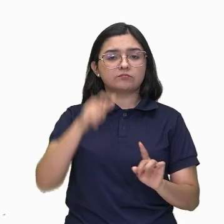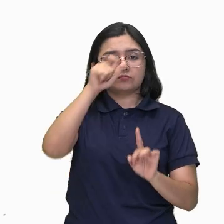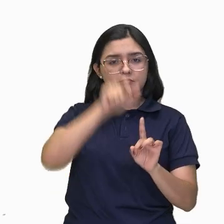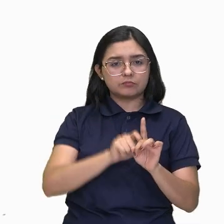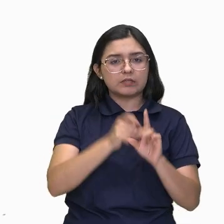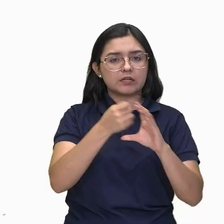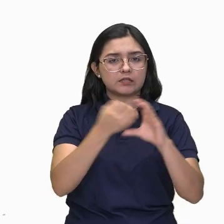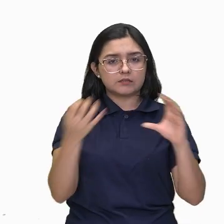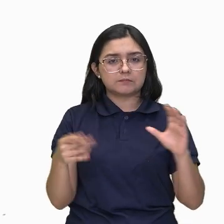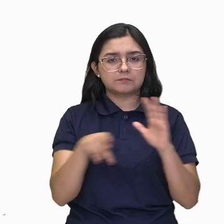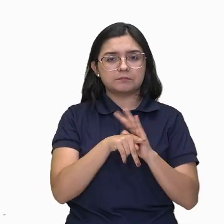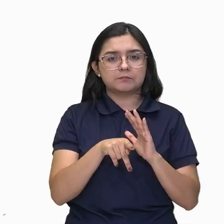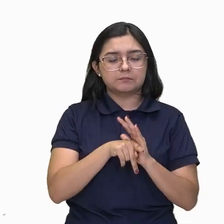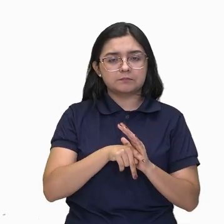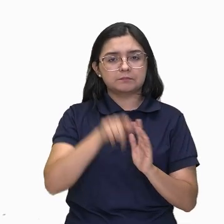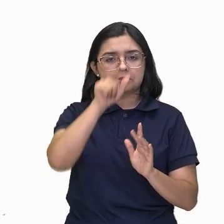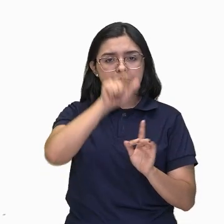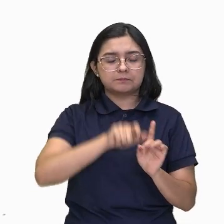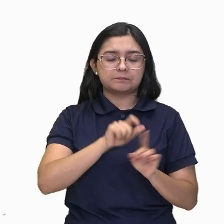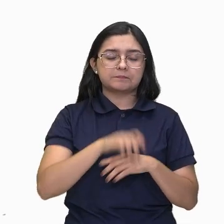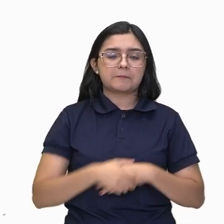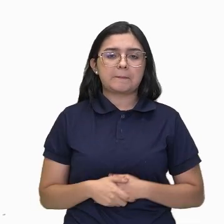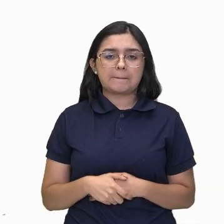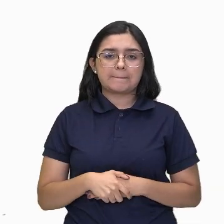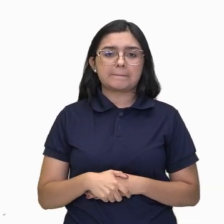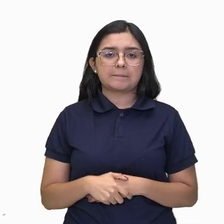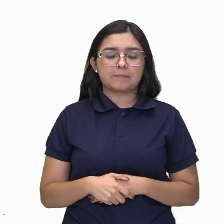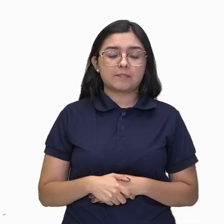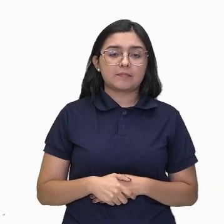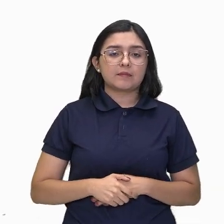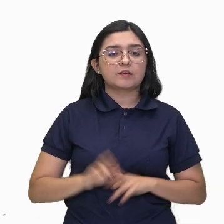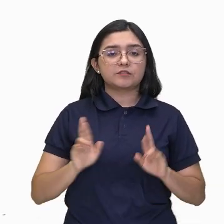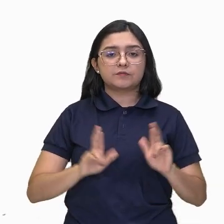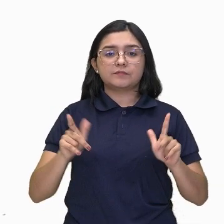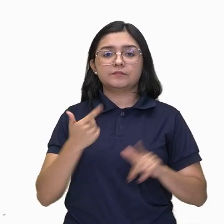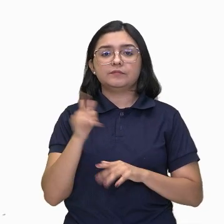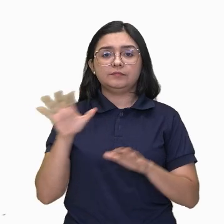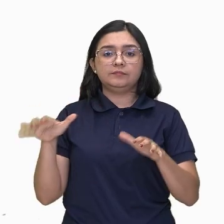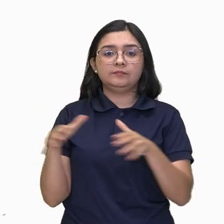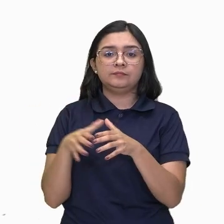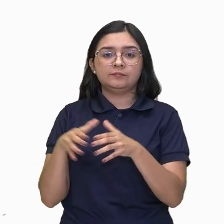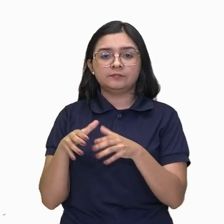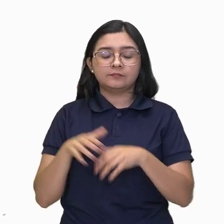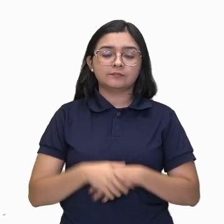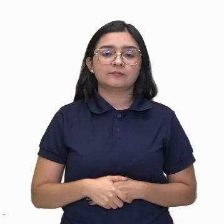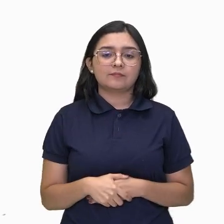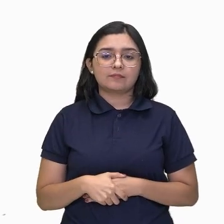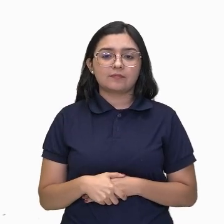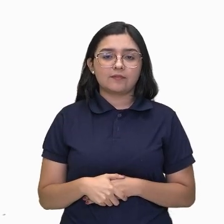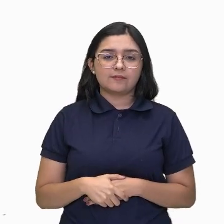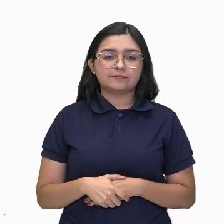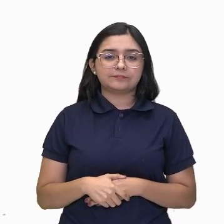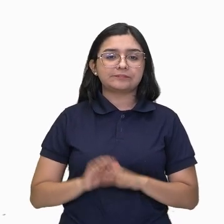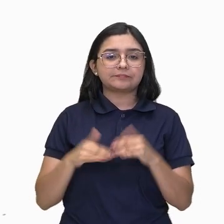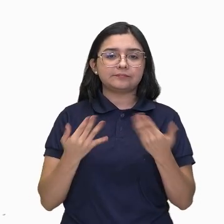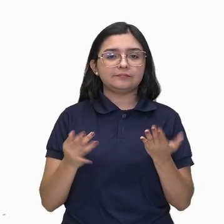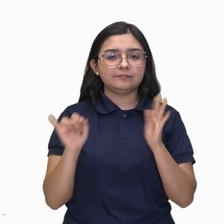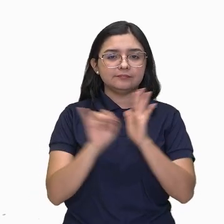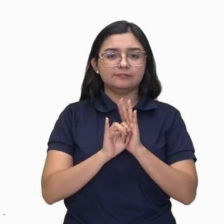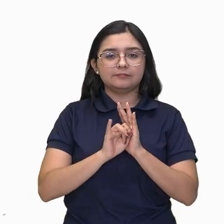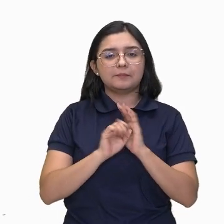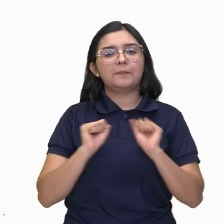O que faz você ser diferente do outro, né? A identidade é isso. Então, a identidade ela pode